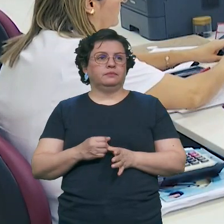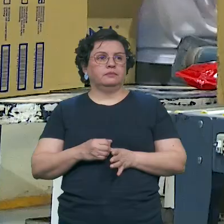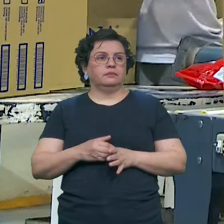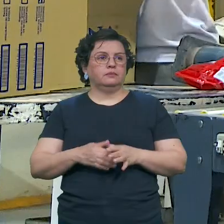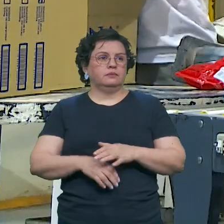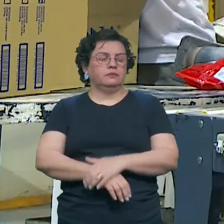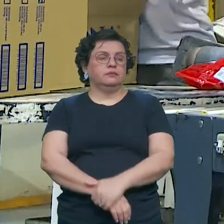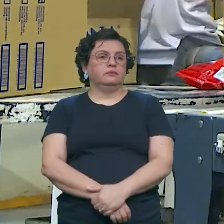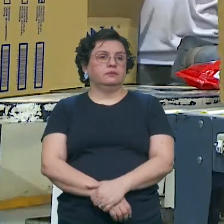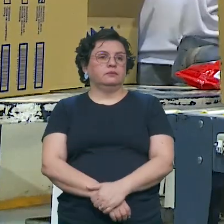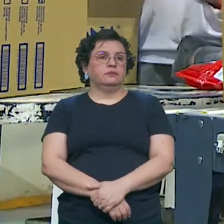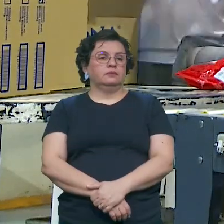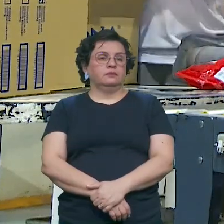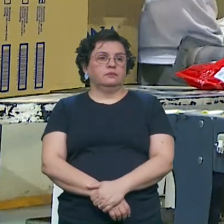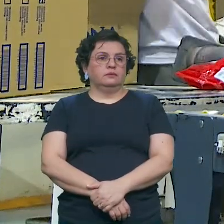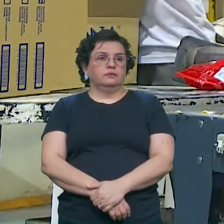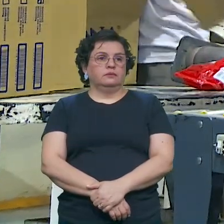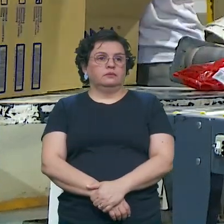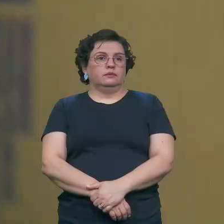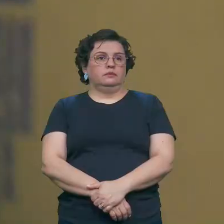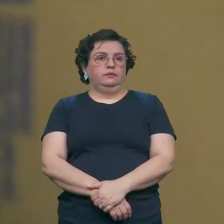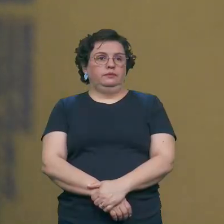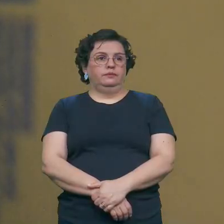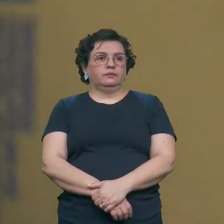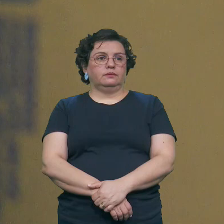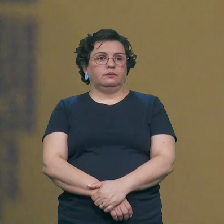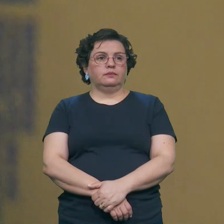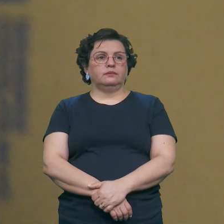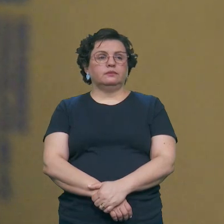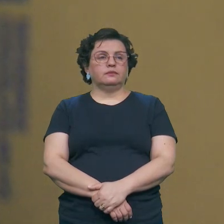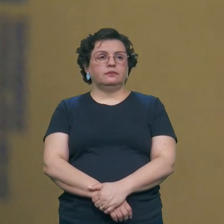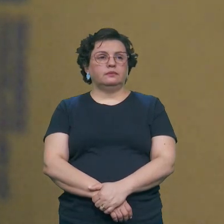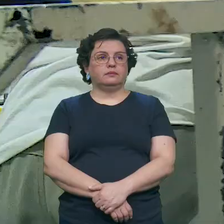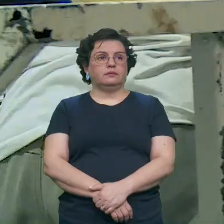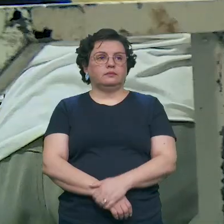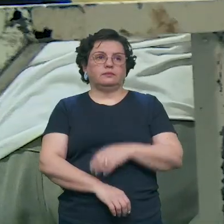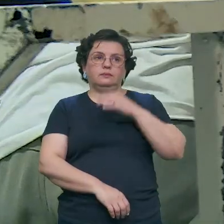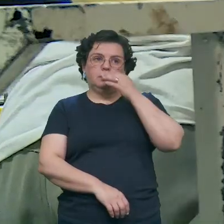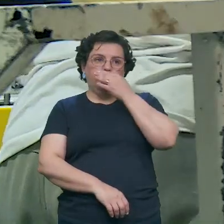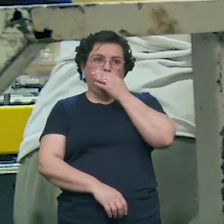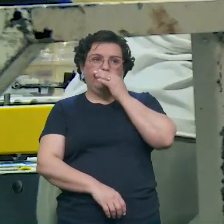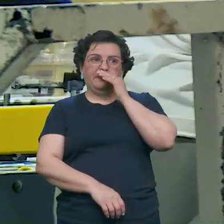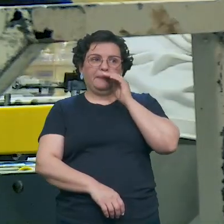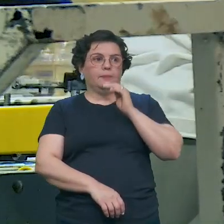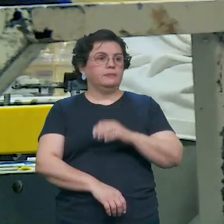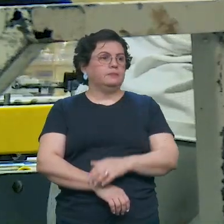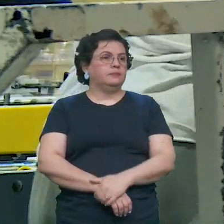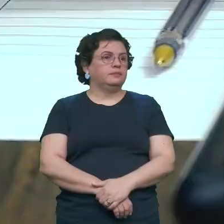Thank you.